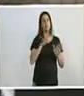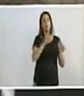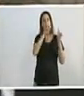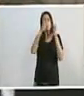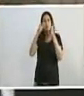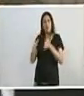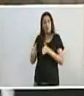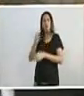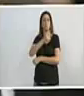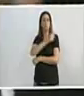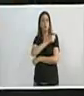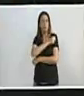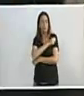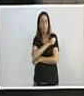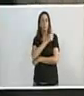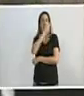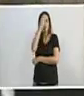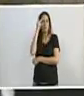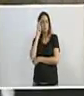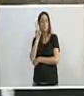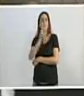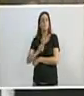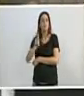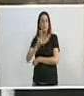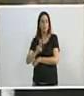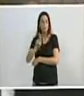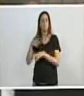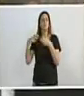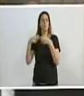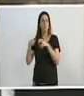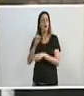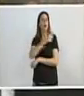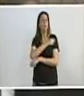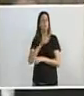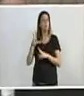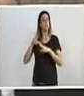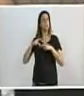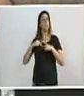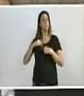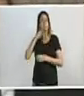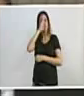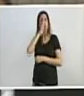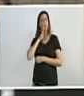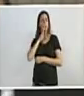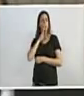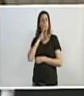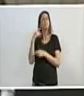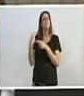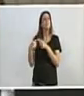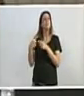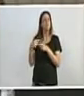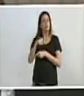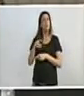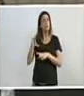nossos estudantes, que merecidamente deveriam andar de graça no transporte coletivo, não pagar só metade, deviam ter passagem